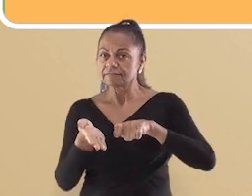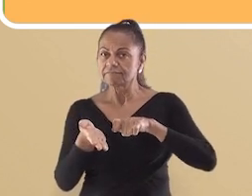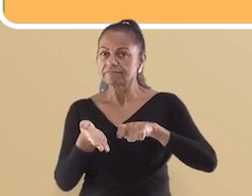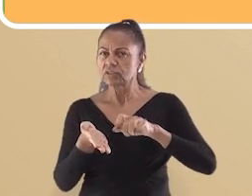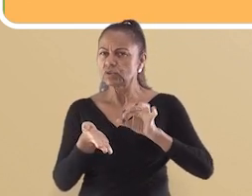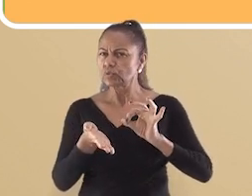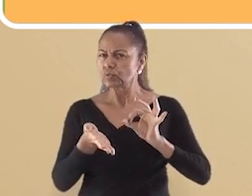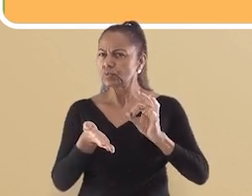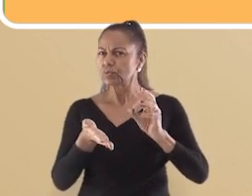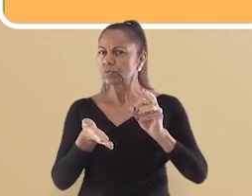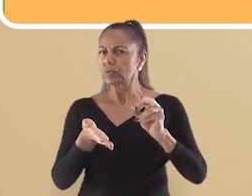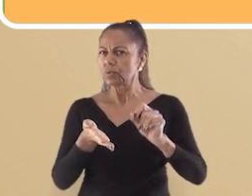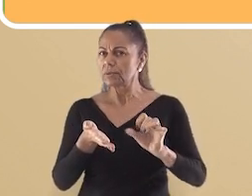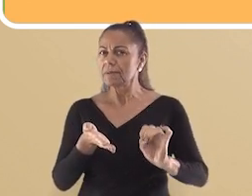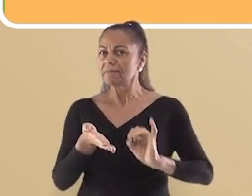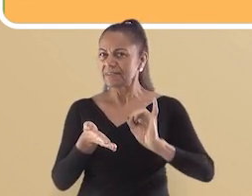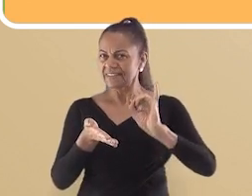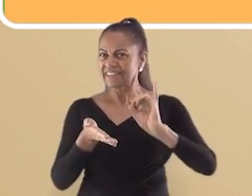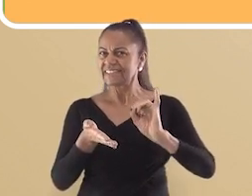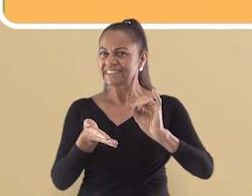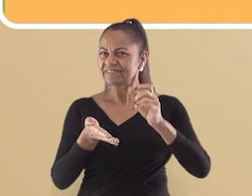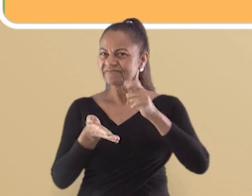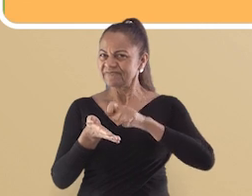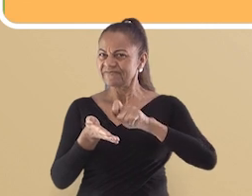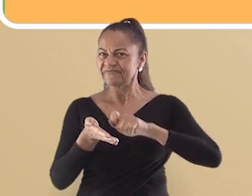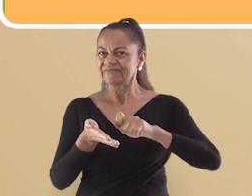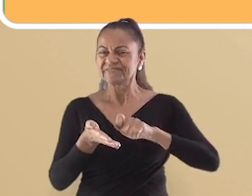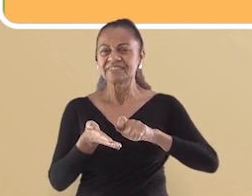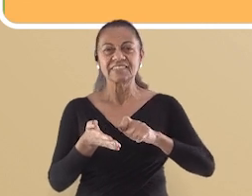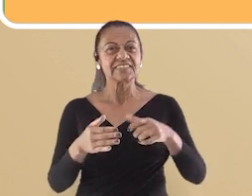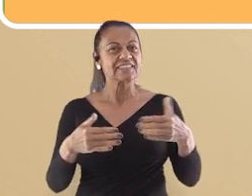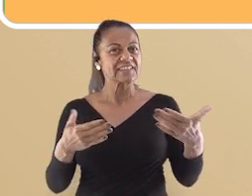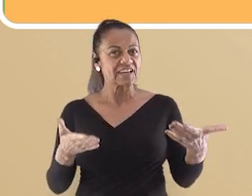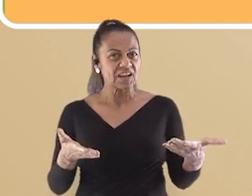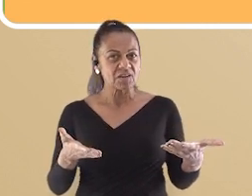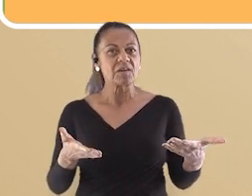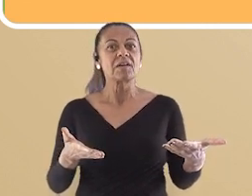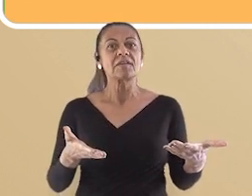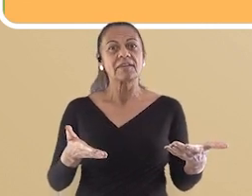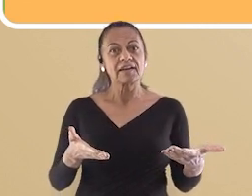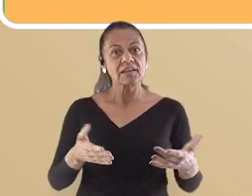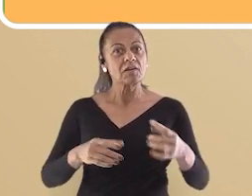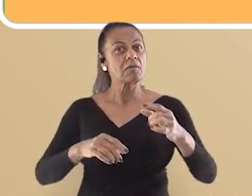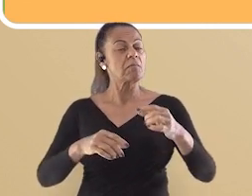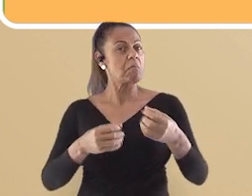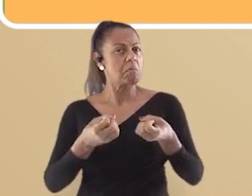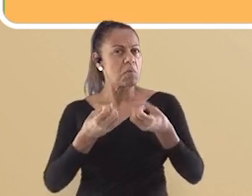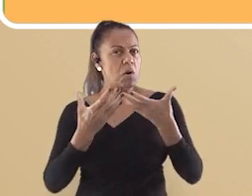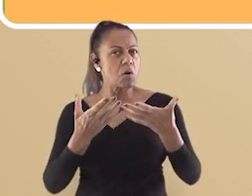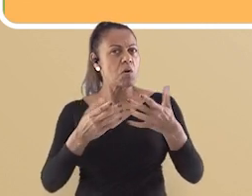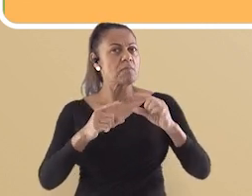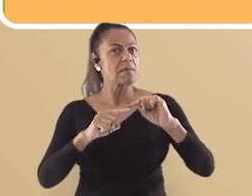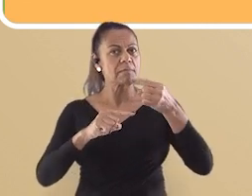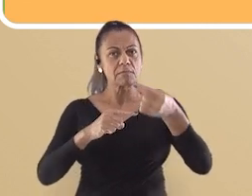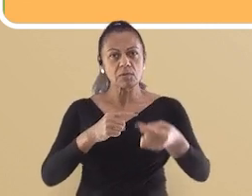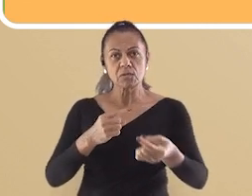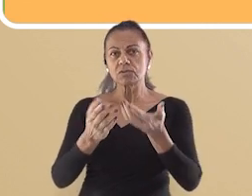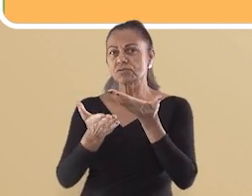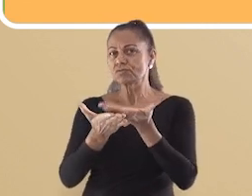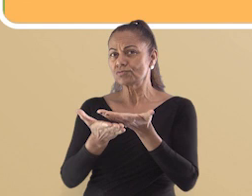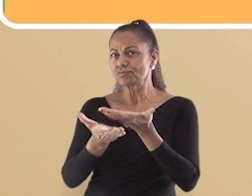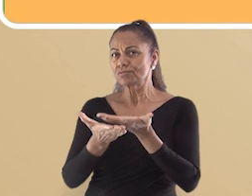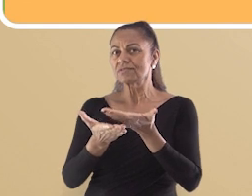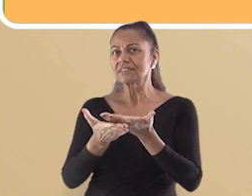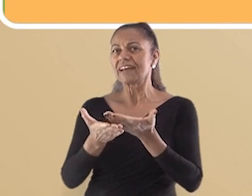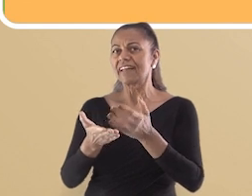anotações para você registrar tudo o que acha importante. Assim, você terá um ótimo material para estudar